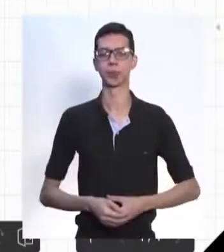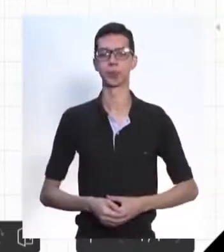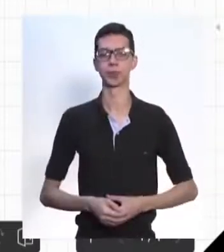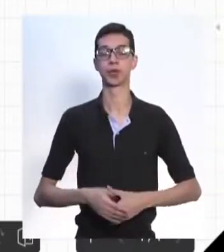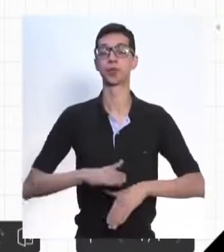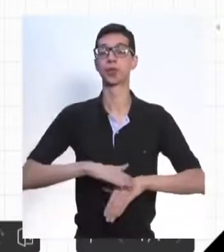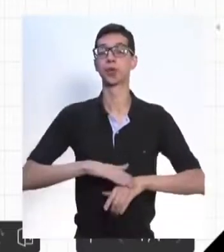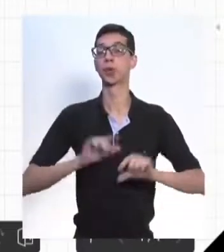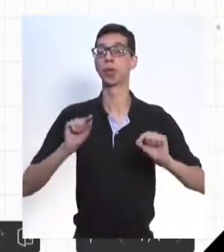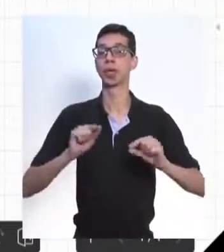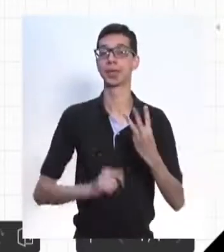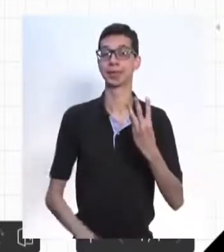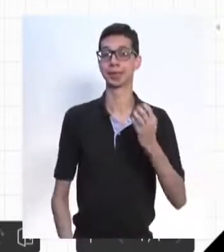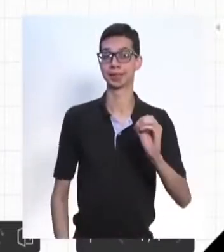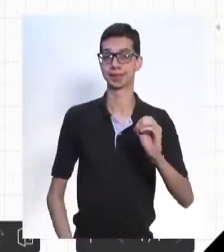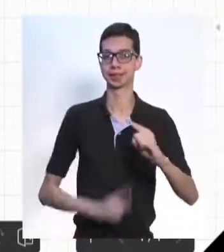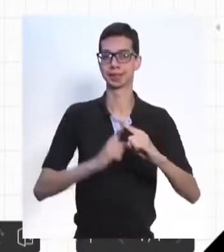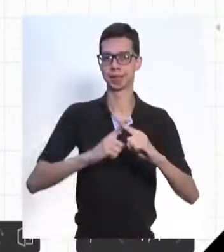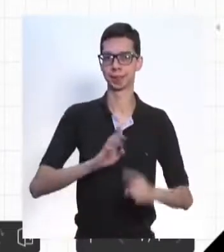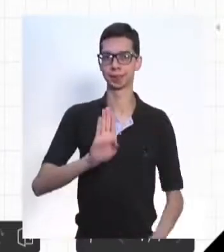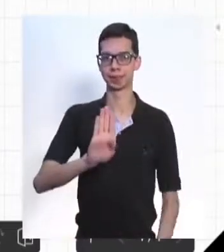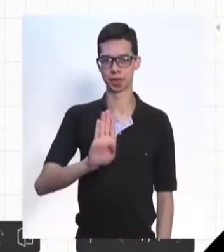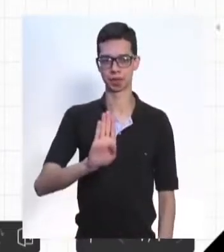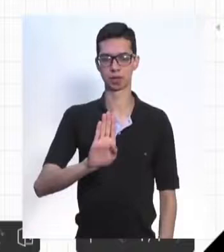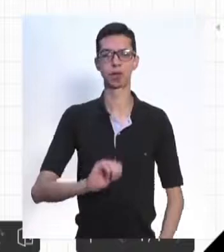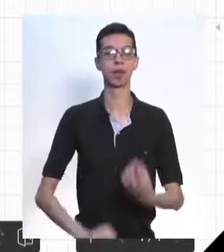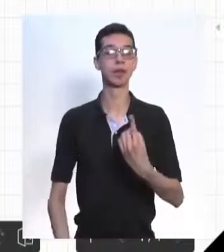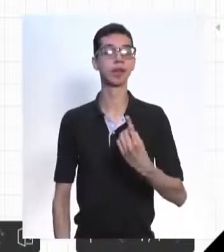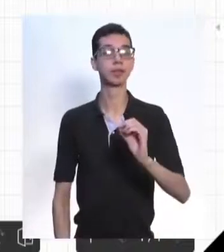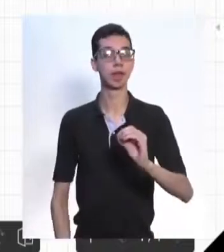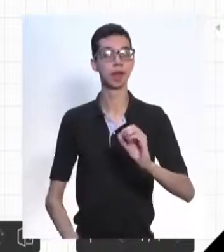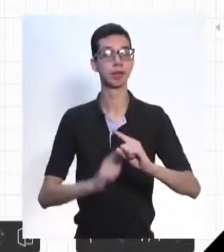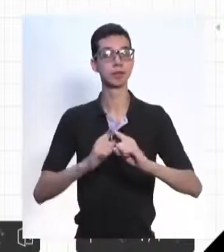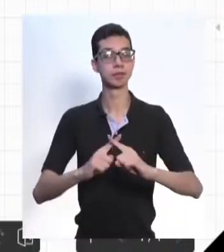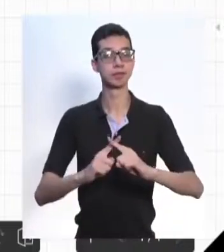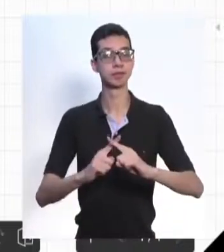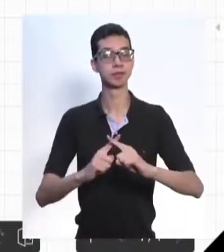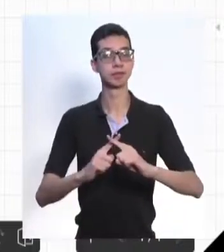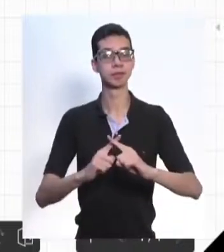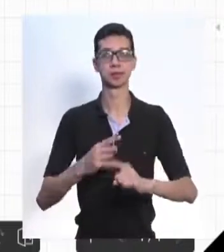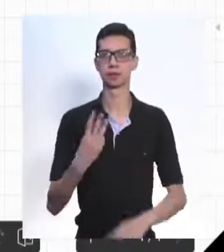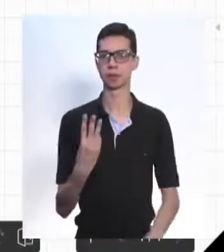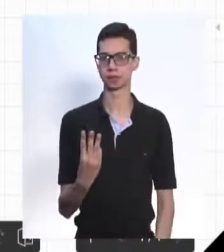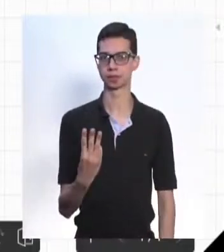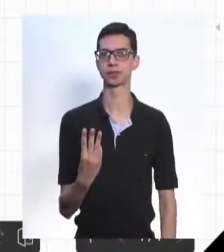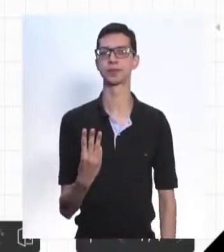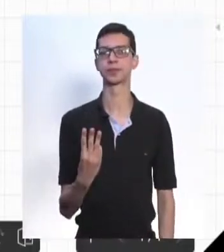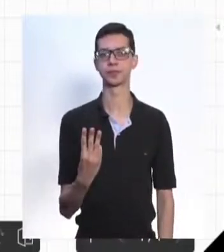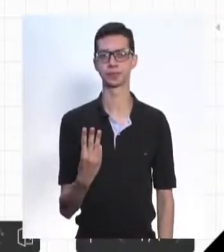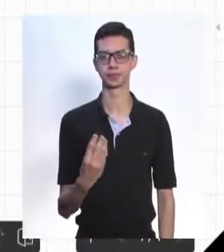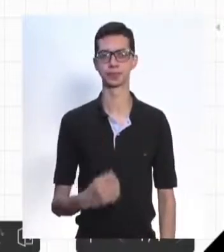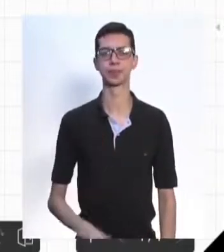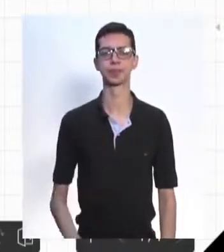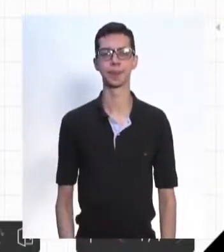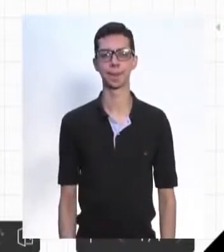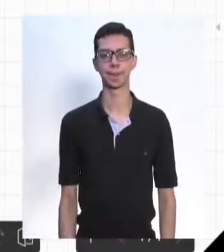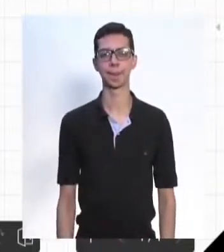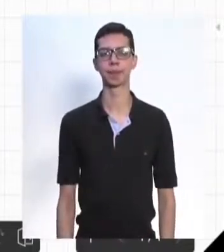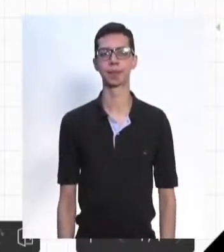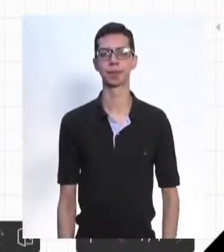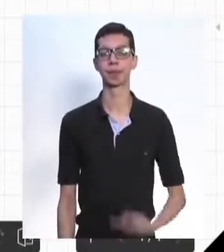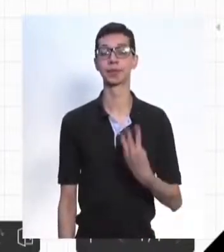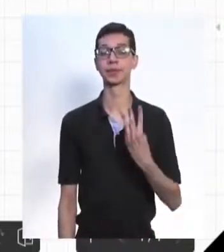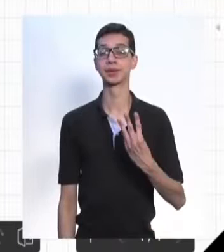30 que multiplica o B e o 10 que multiplica o 3. 30